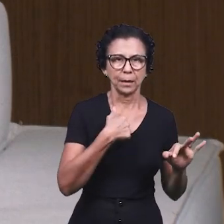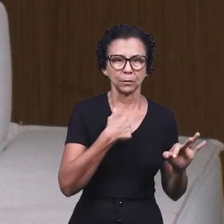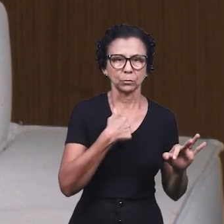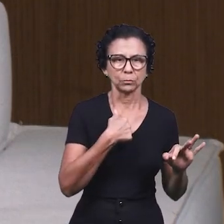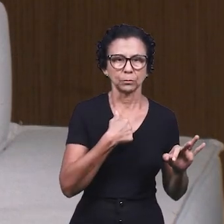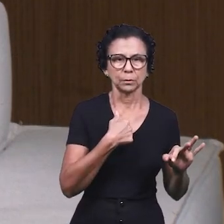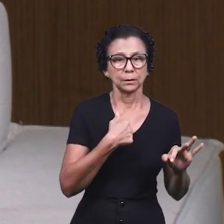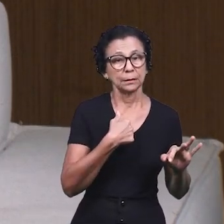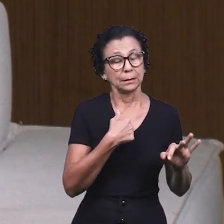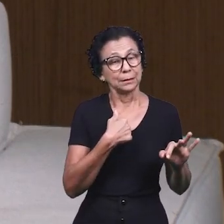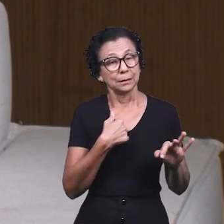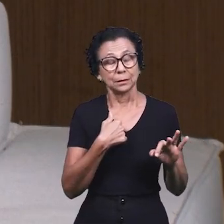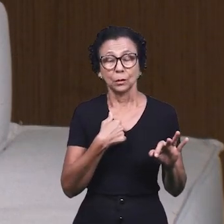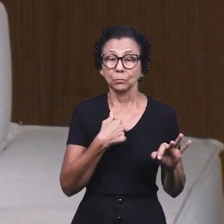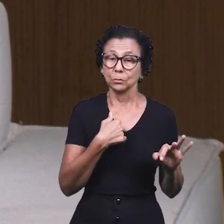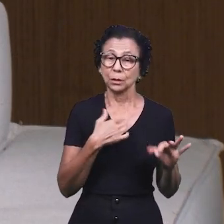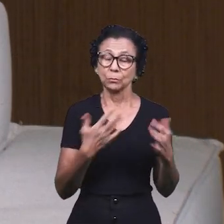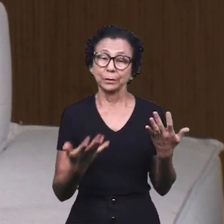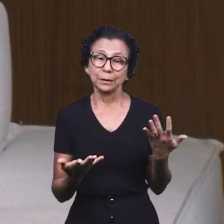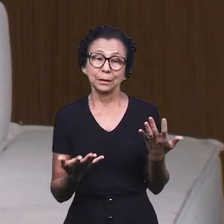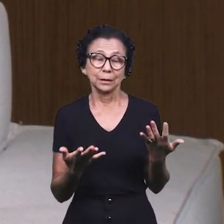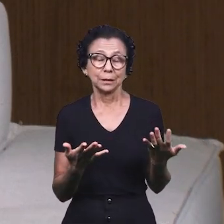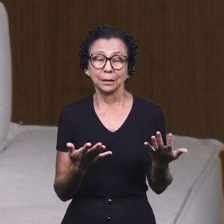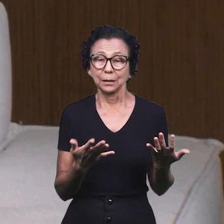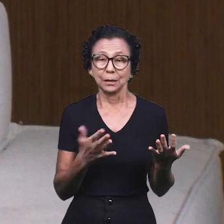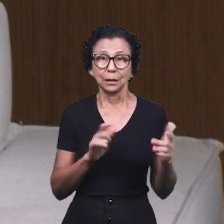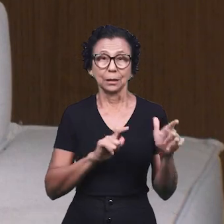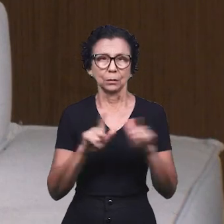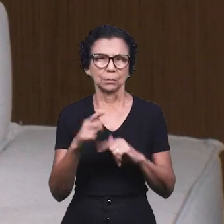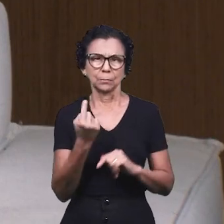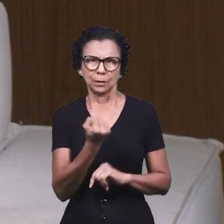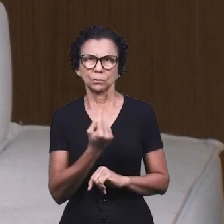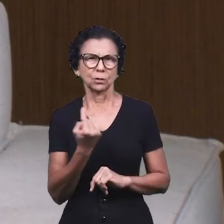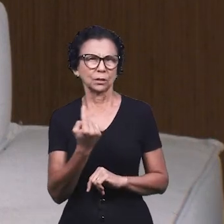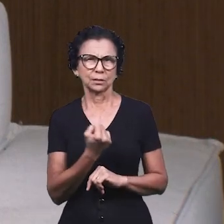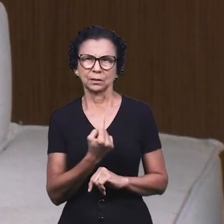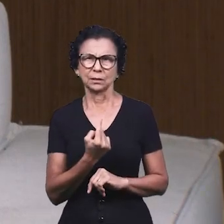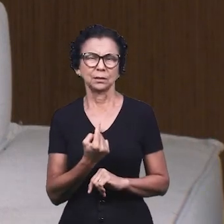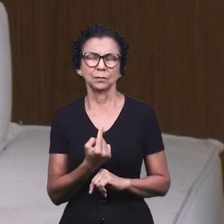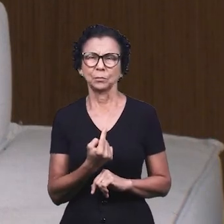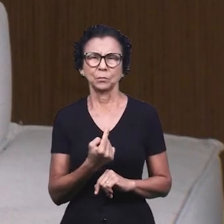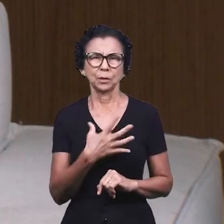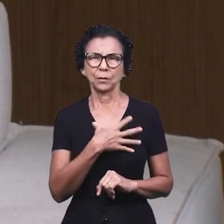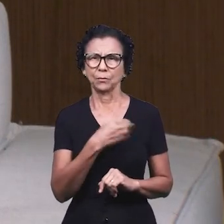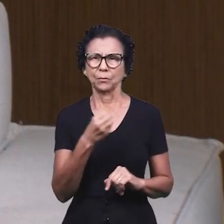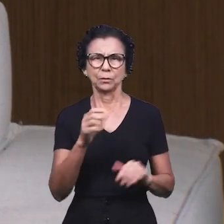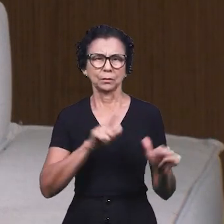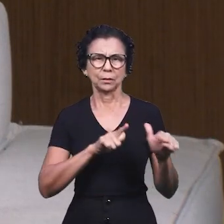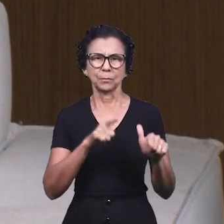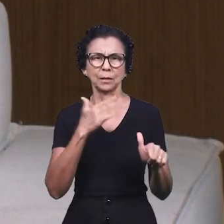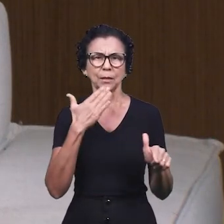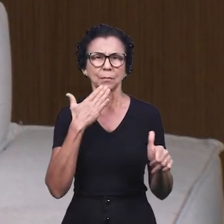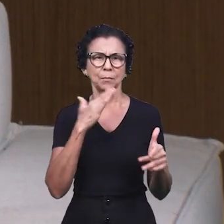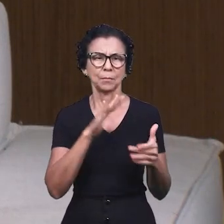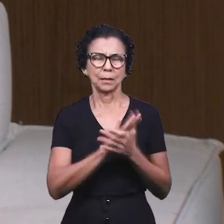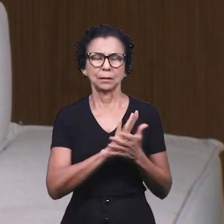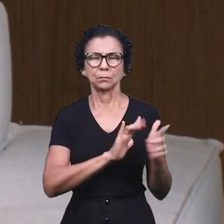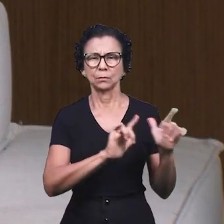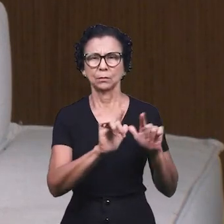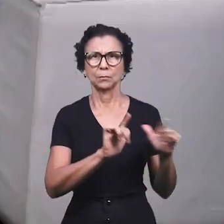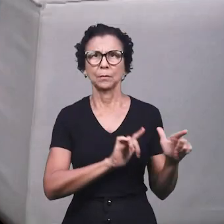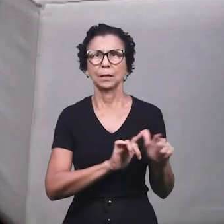verdade, hoje eu trabalho 100% em casa sozinha. Hoje eu não tenho ajuda, porque meus filhos já estão trabalhando, meu esposo trabalha.